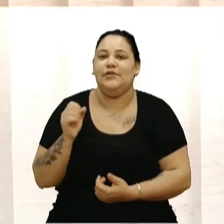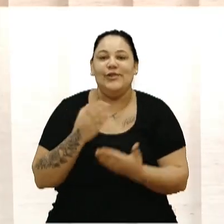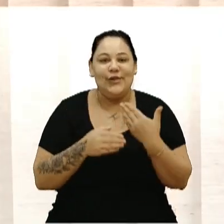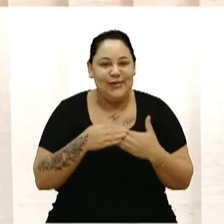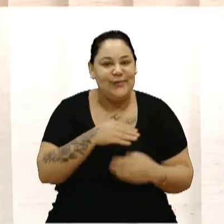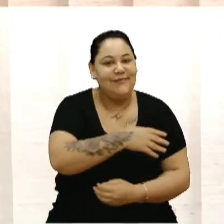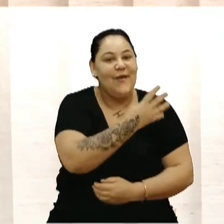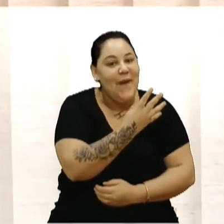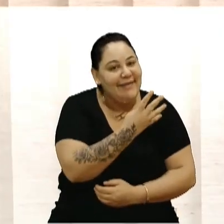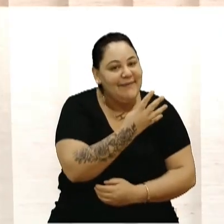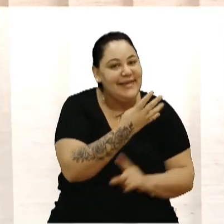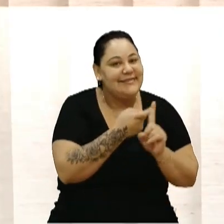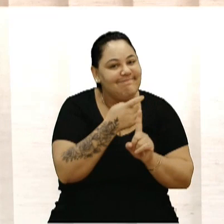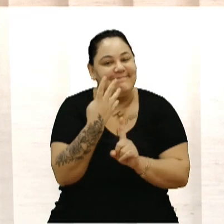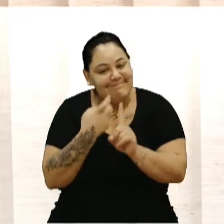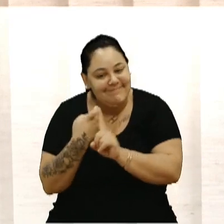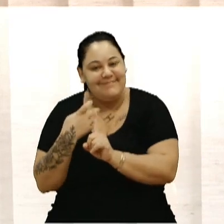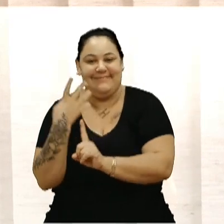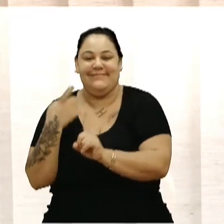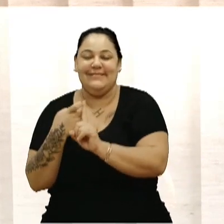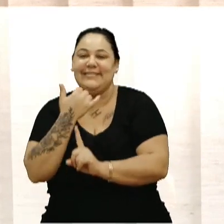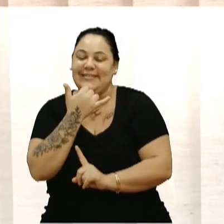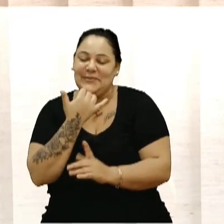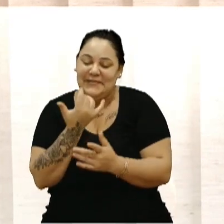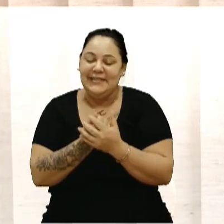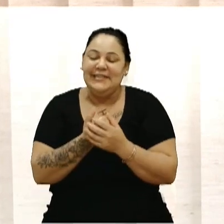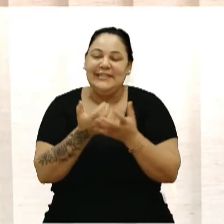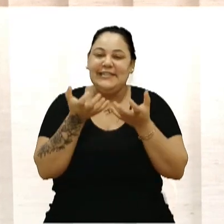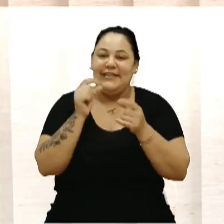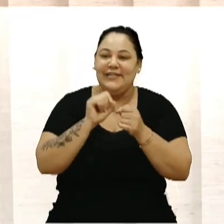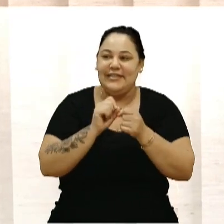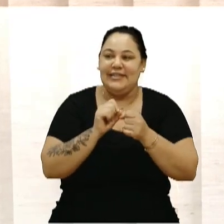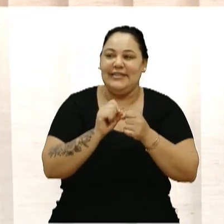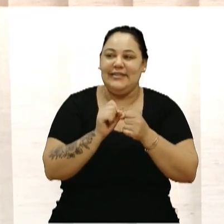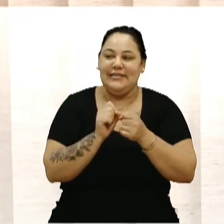quadrimestre. Né? Eu queria fazer uma questão bem pontual